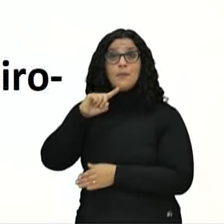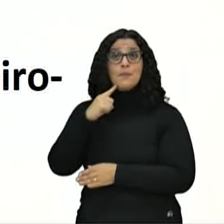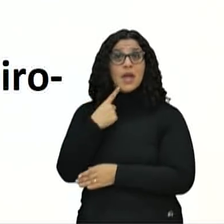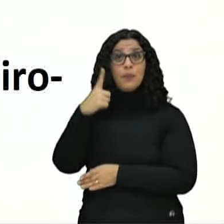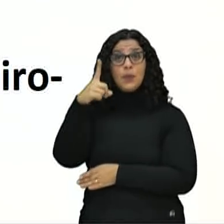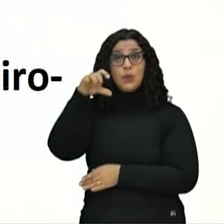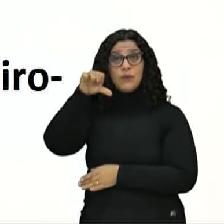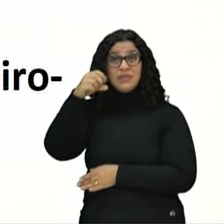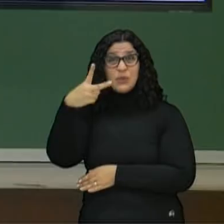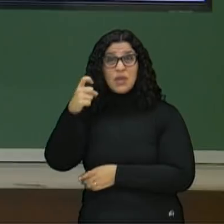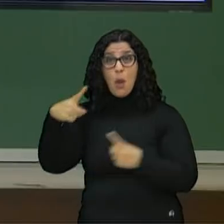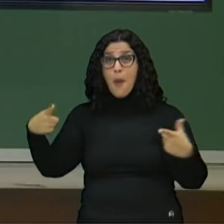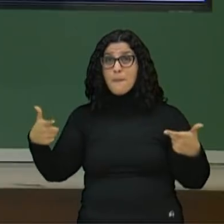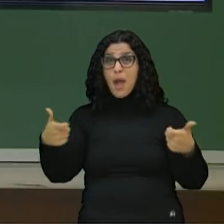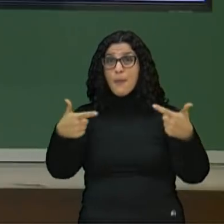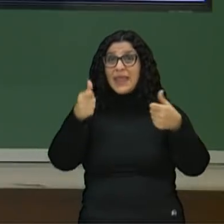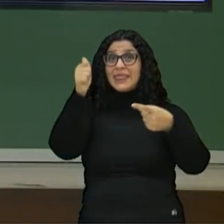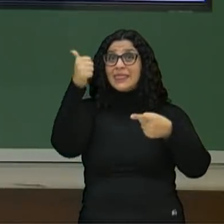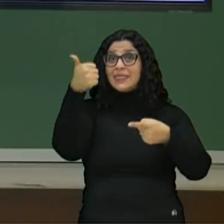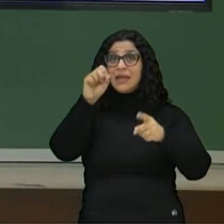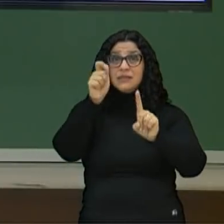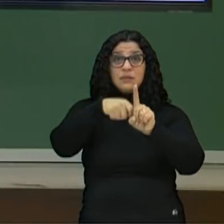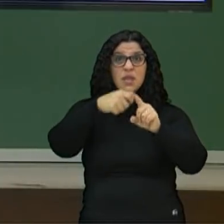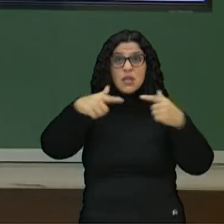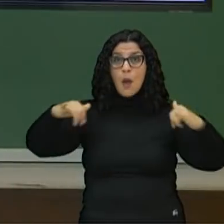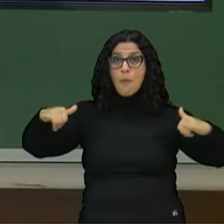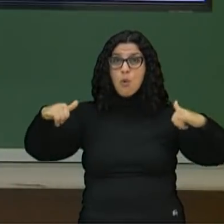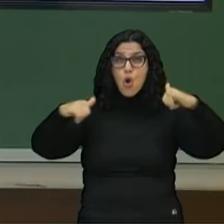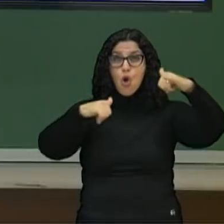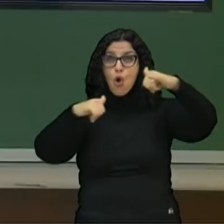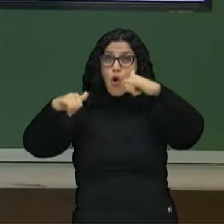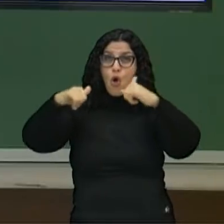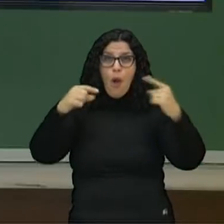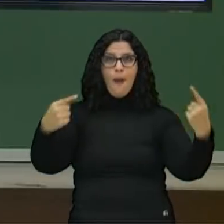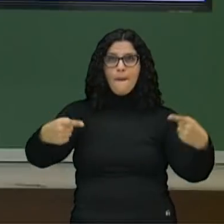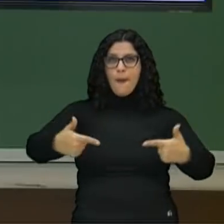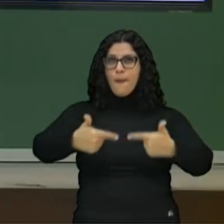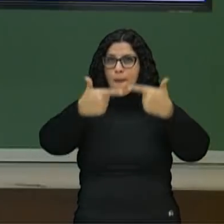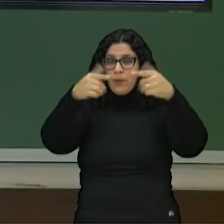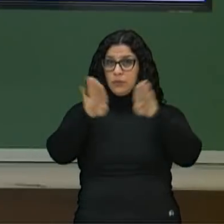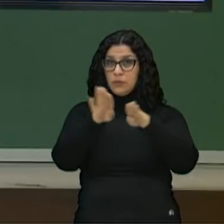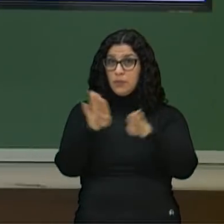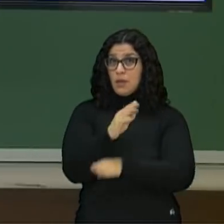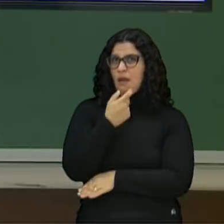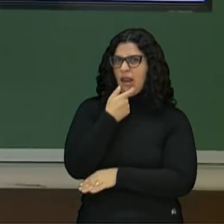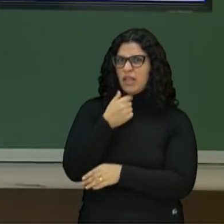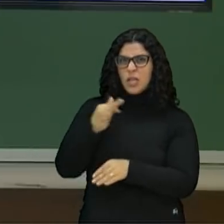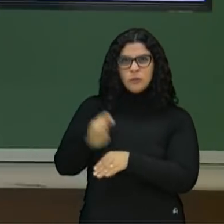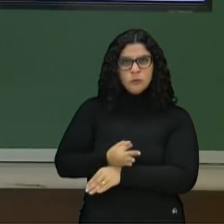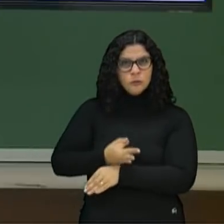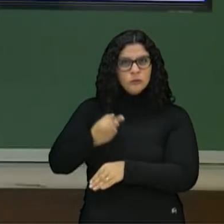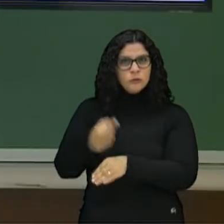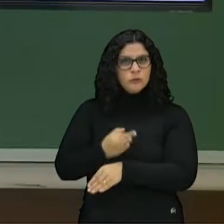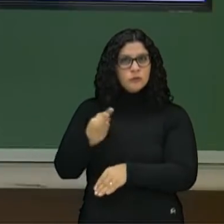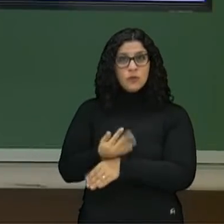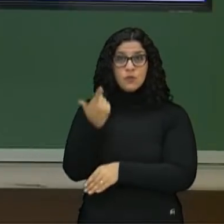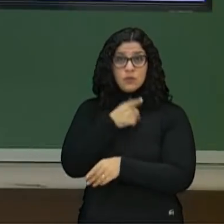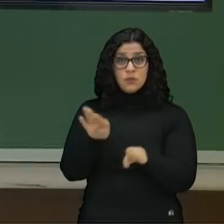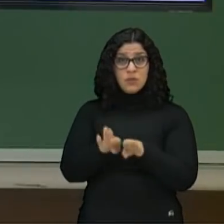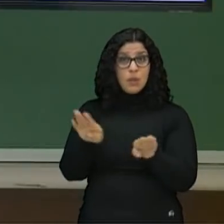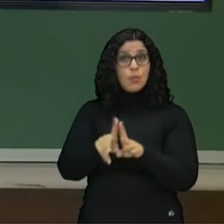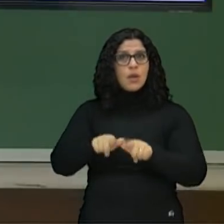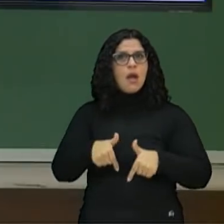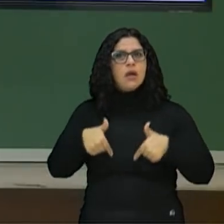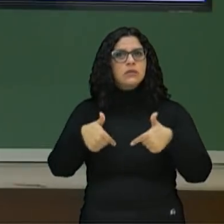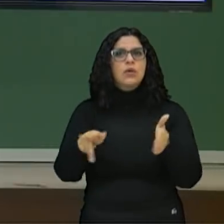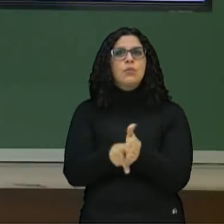entre as forças aéreas dos dois países. A Inglaterra resistiu e muito por uma forte